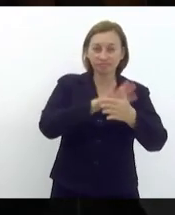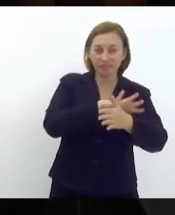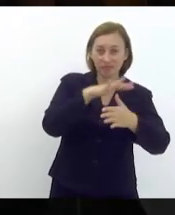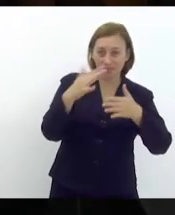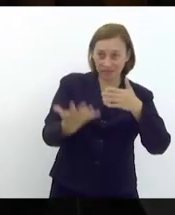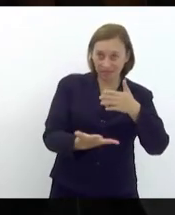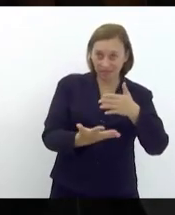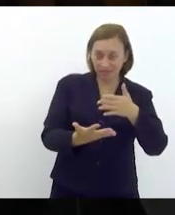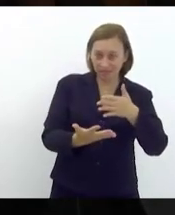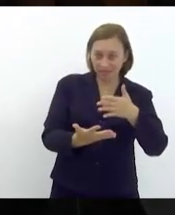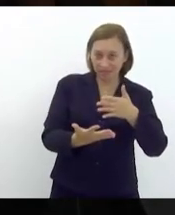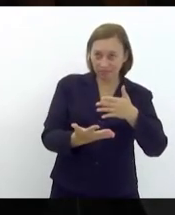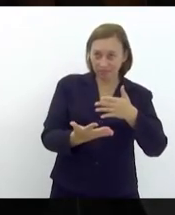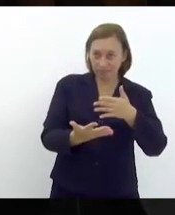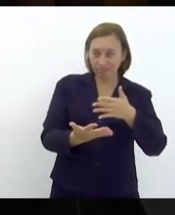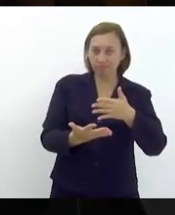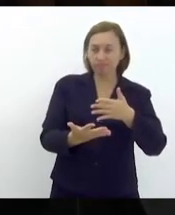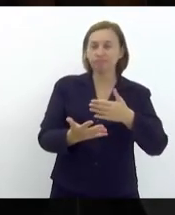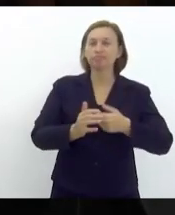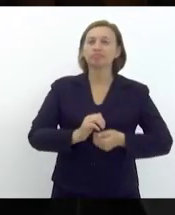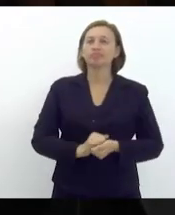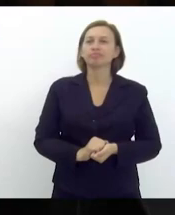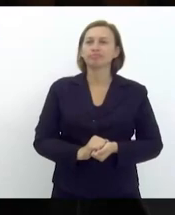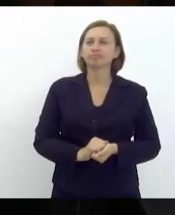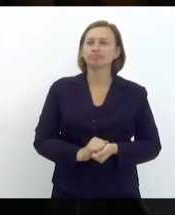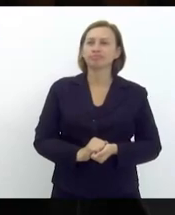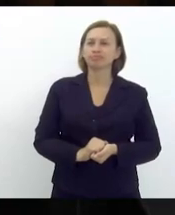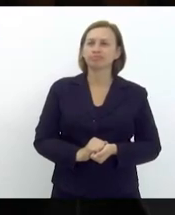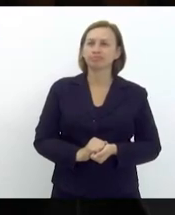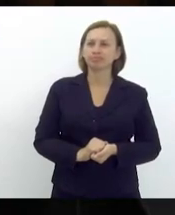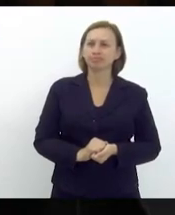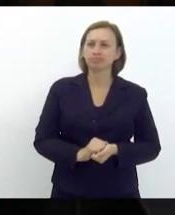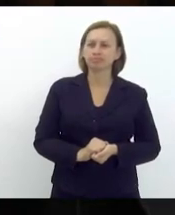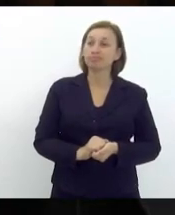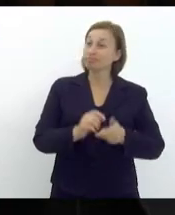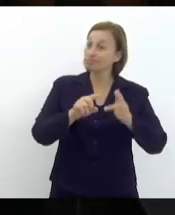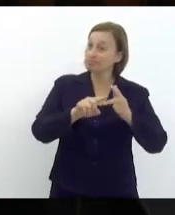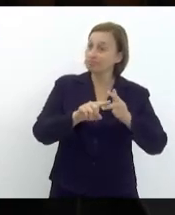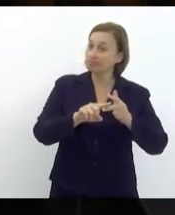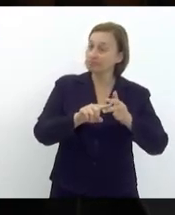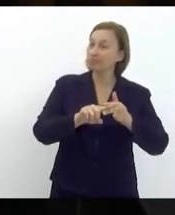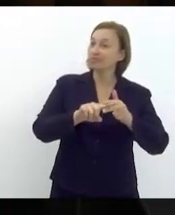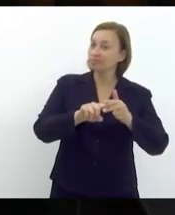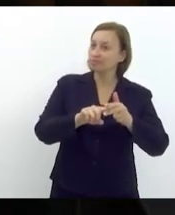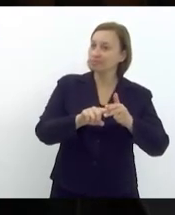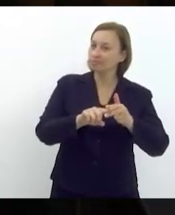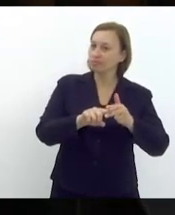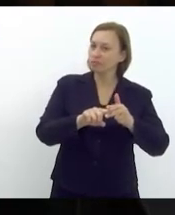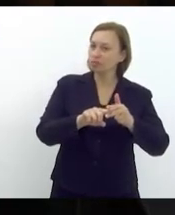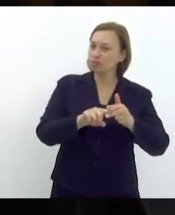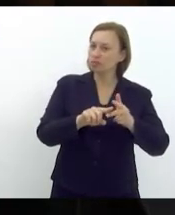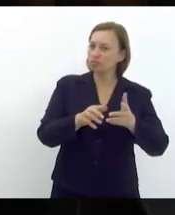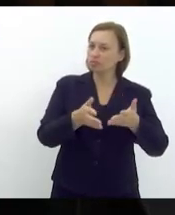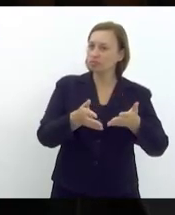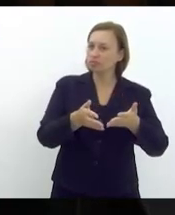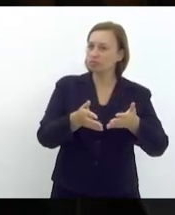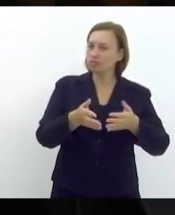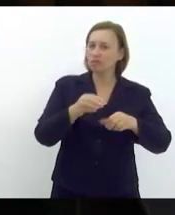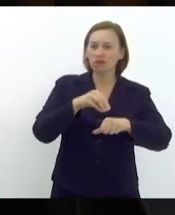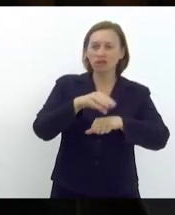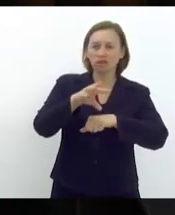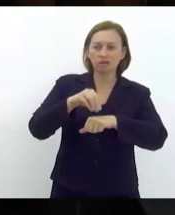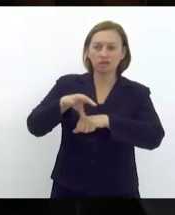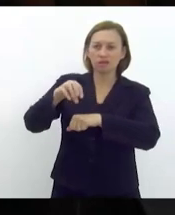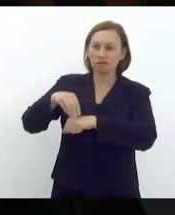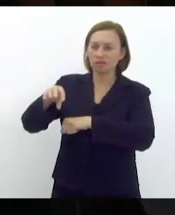da linguagem de libra corrigindo da língua de libra que leva a